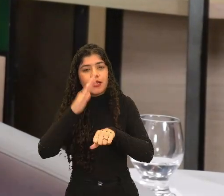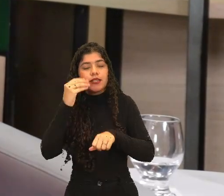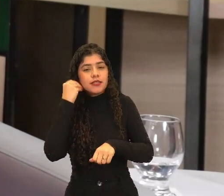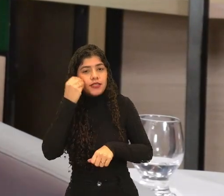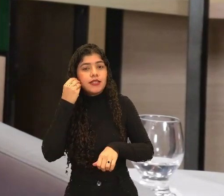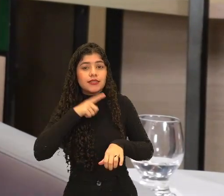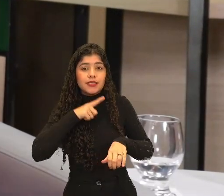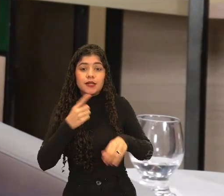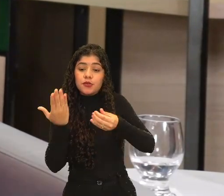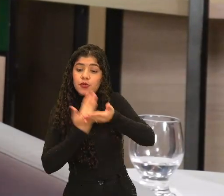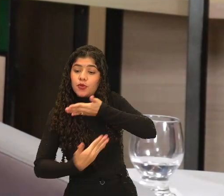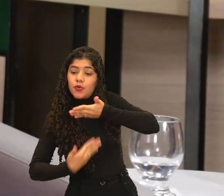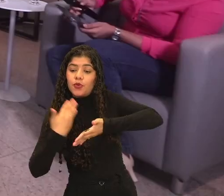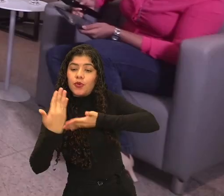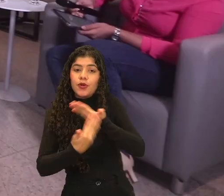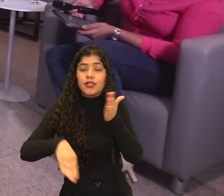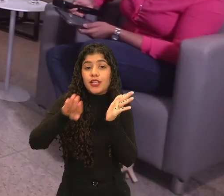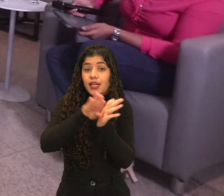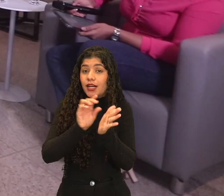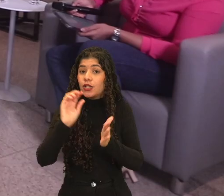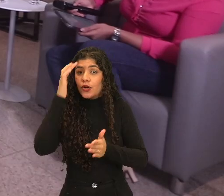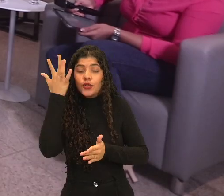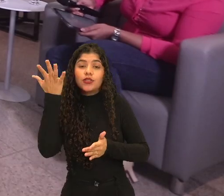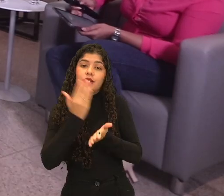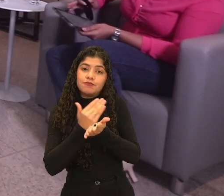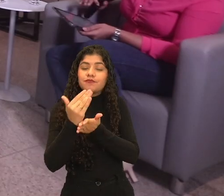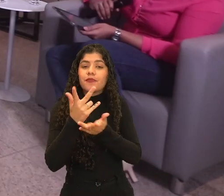tenho uma estrada de 8 anos, outra está chegando.